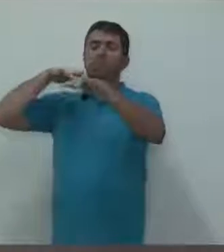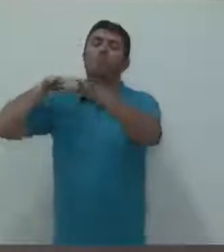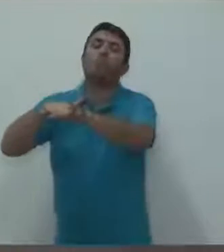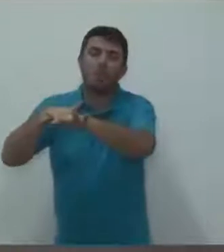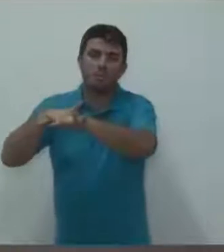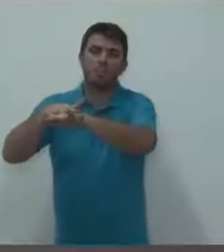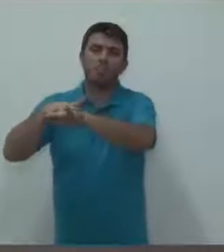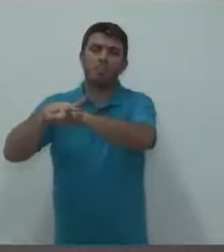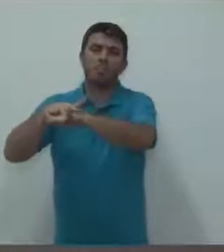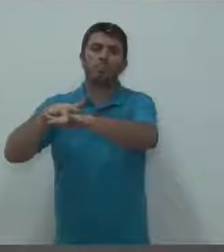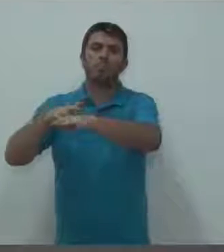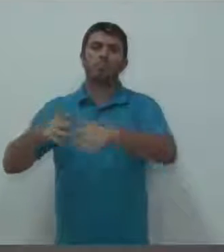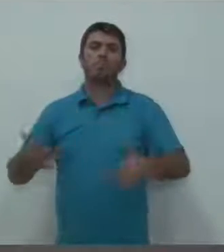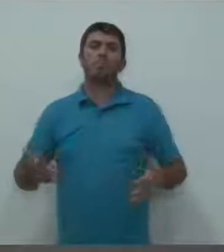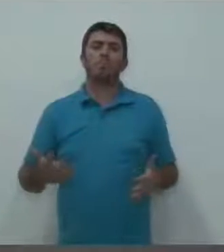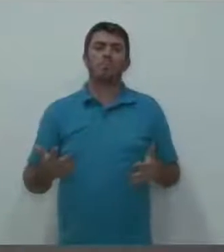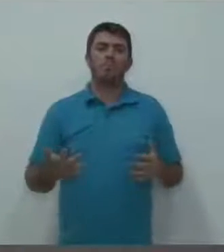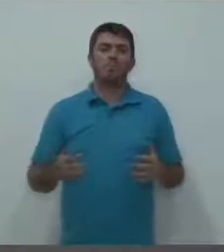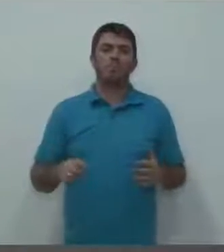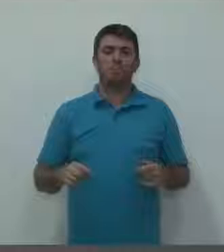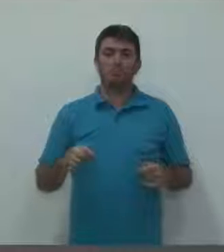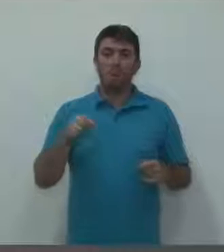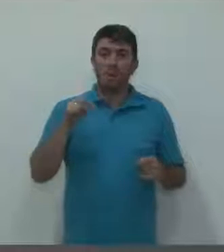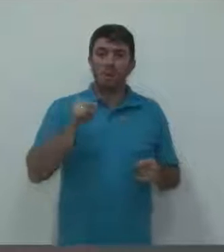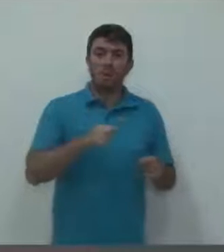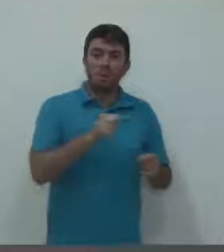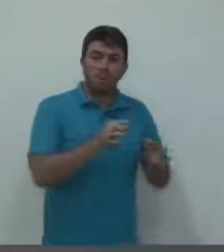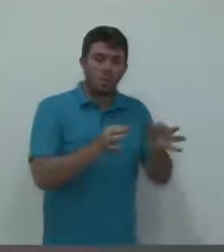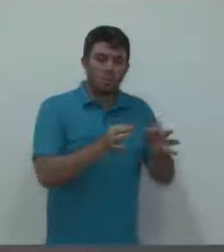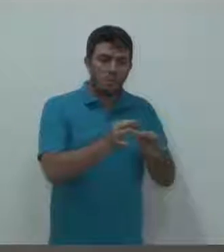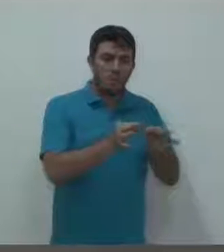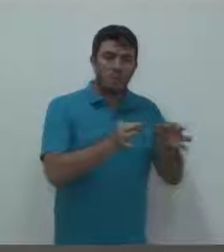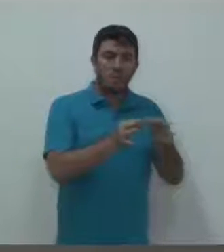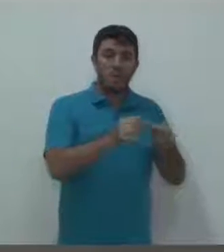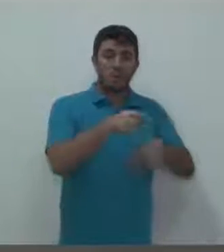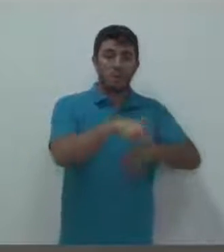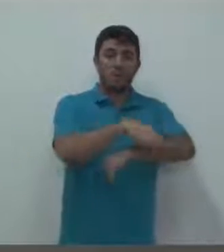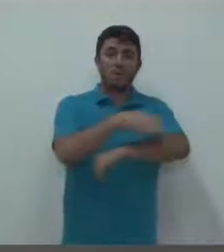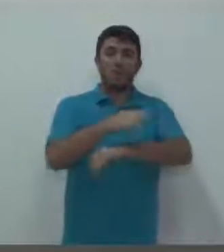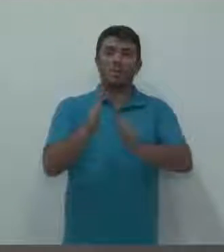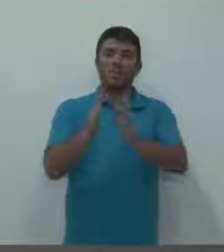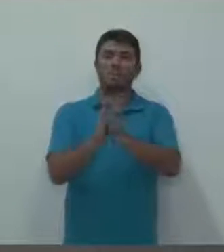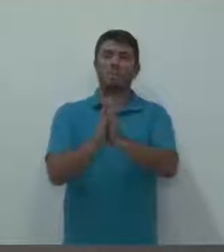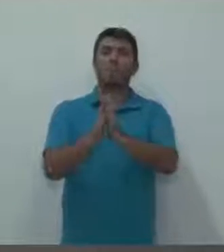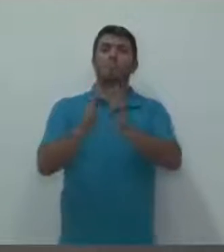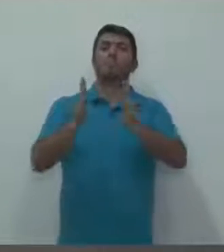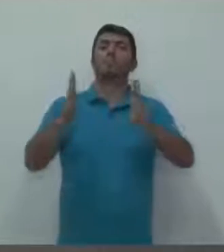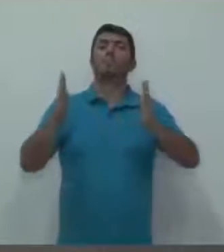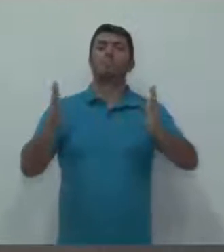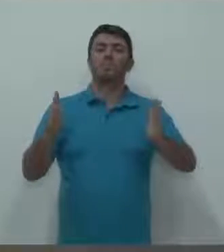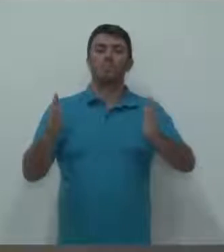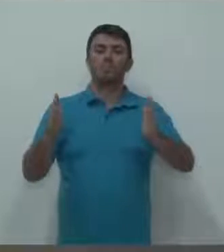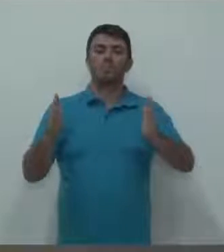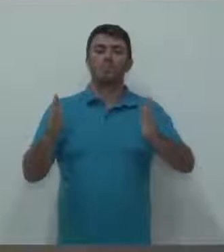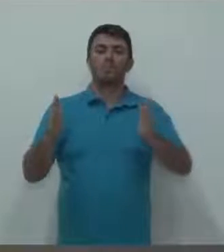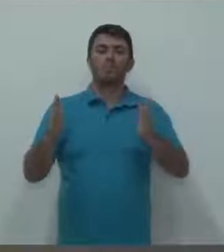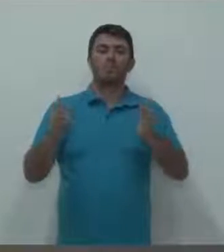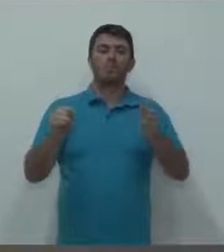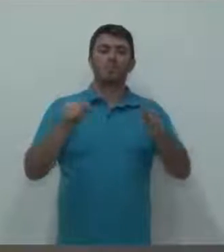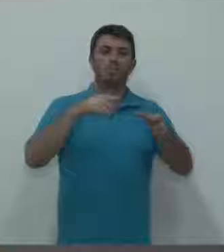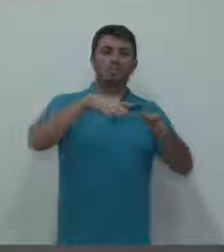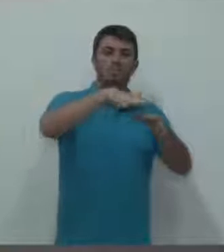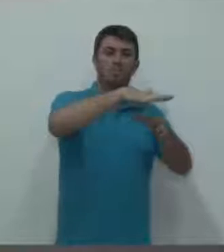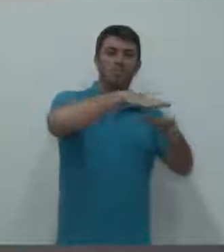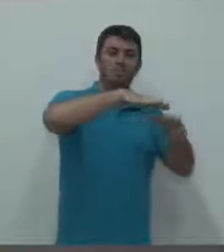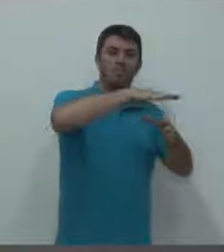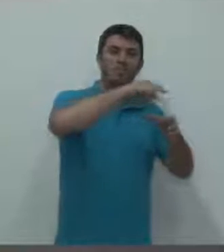Então, aqui, no plano, nesse apêndice 7, ele fala em alargamento da rua Franco Soares, que é aquela região aqui, desde debaixo, onde